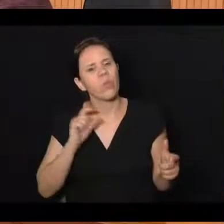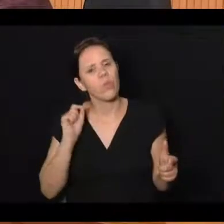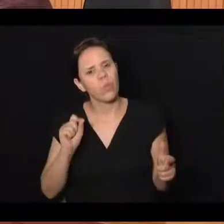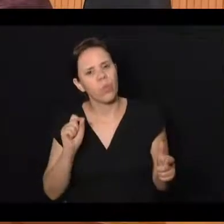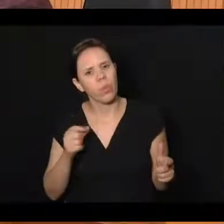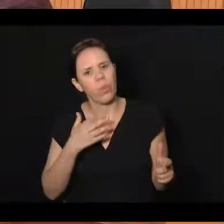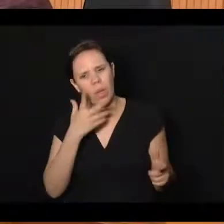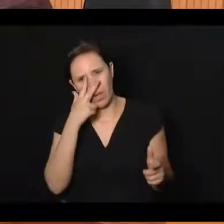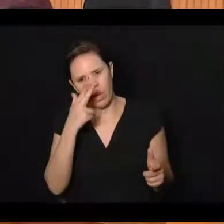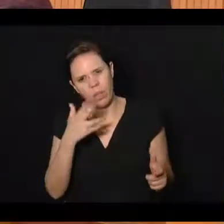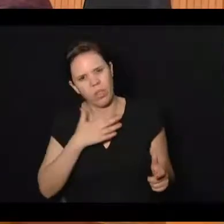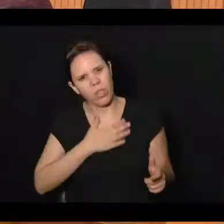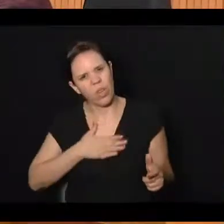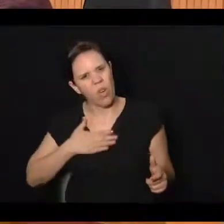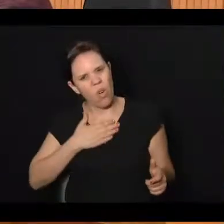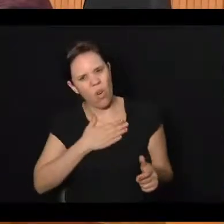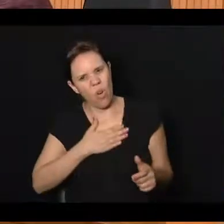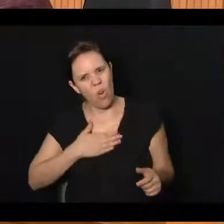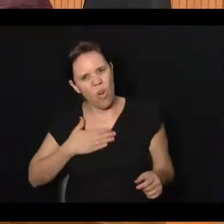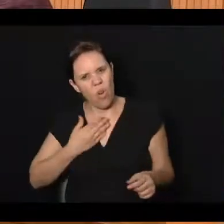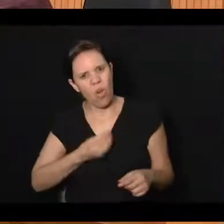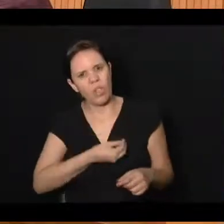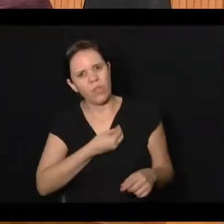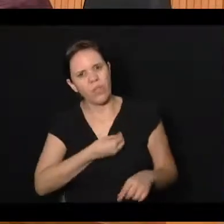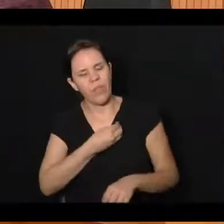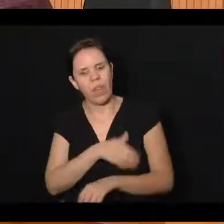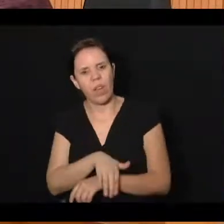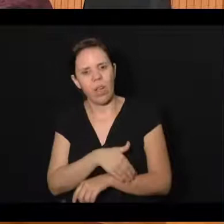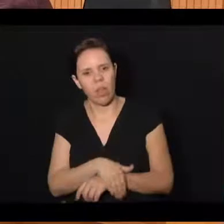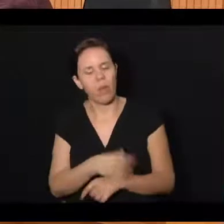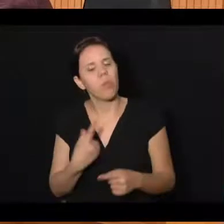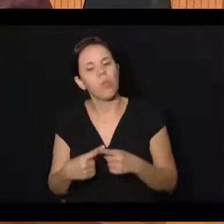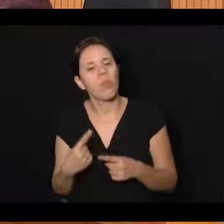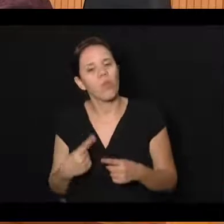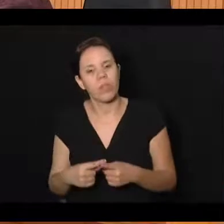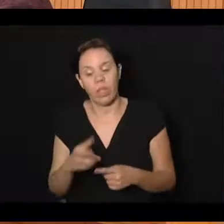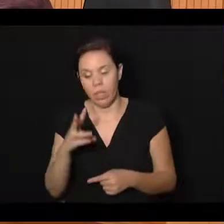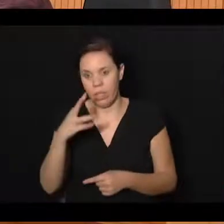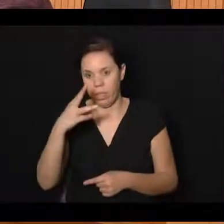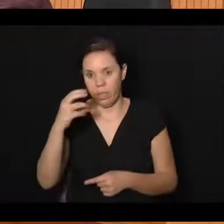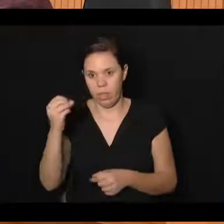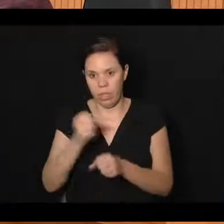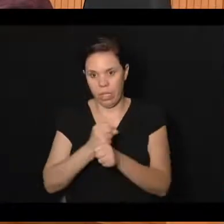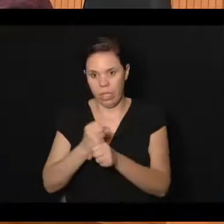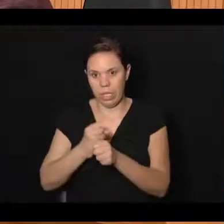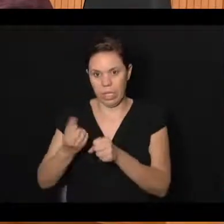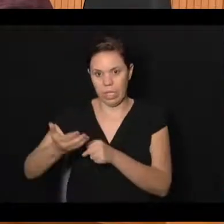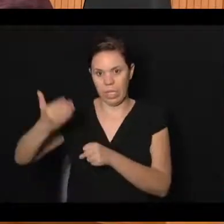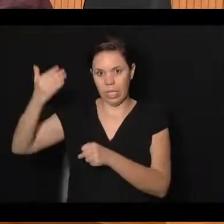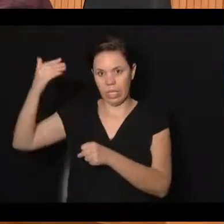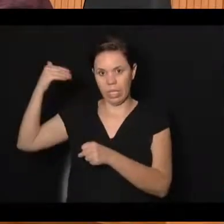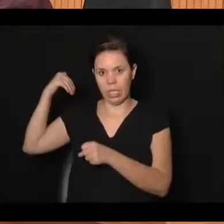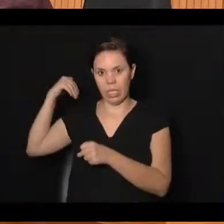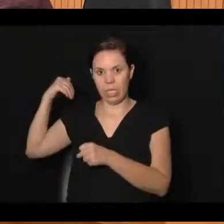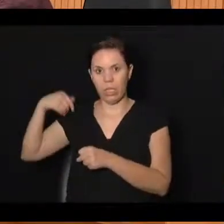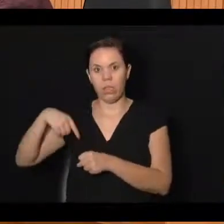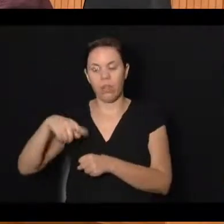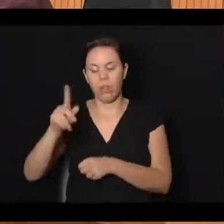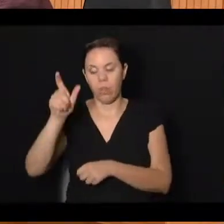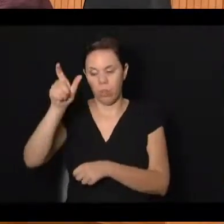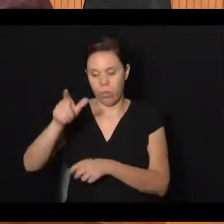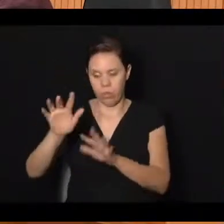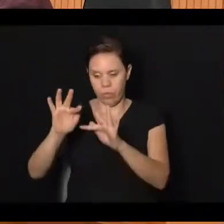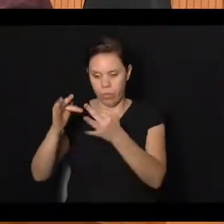morar na rua aí eu vou dizer isso porque porque há 30 anos atrás eu eu fui procurado por uma